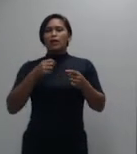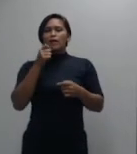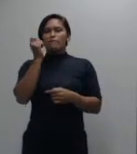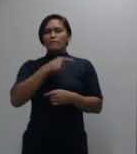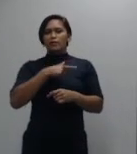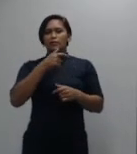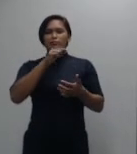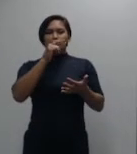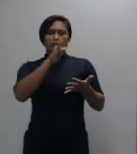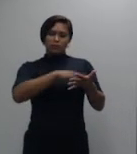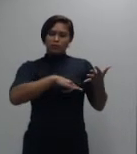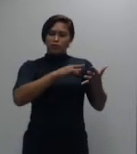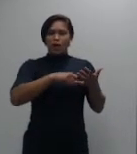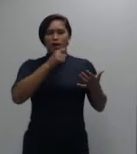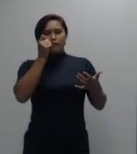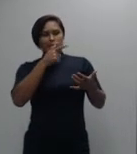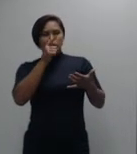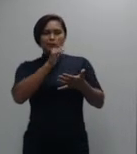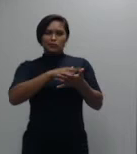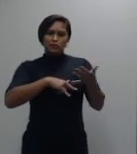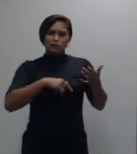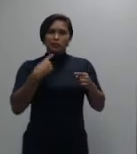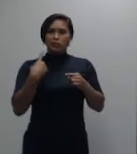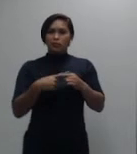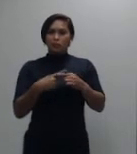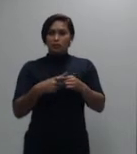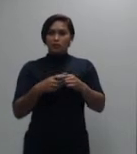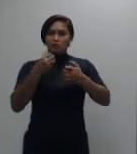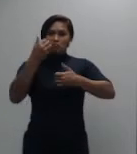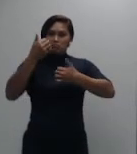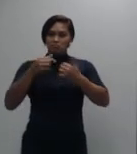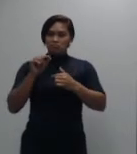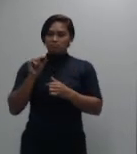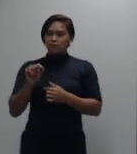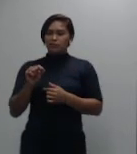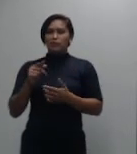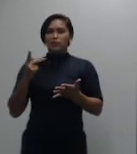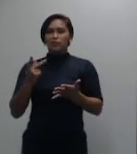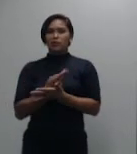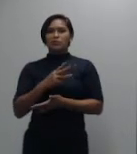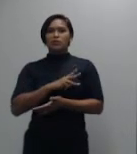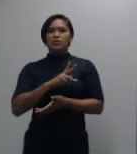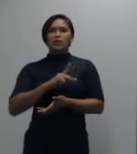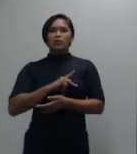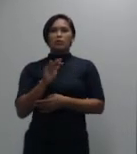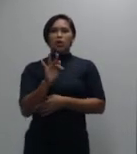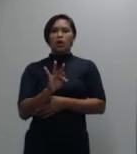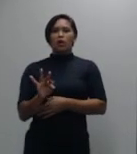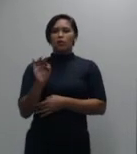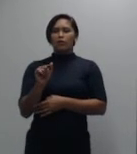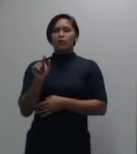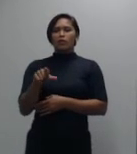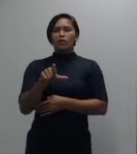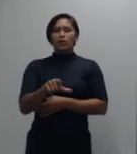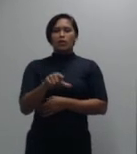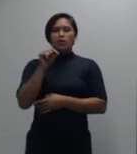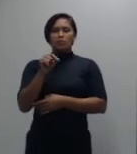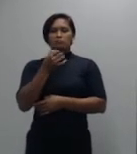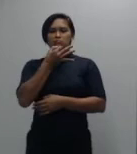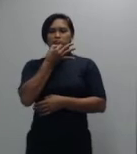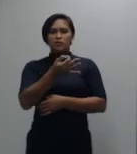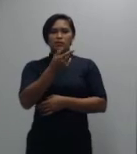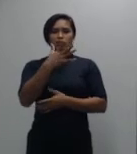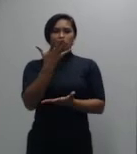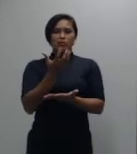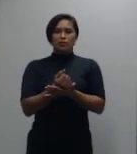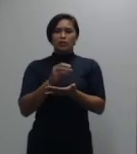como elemento não é por acaso que o Ministério Público Federal opinou por